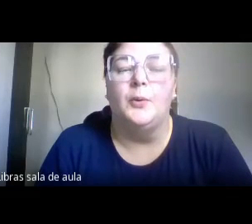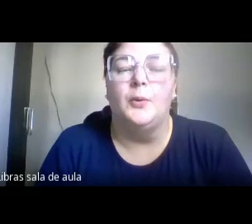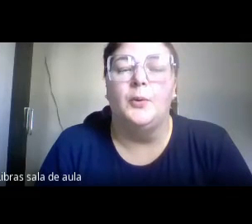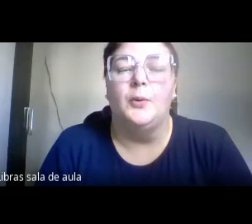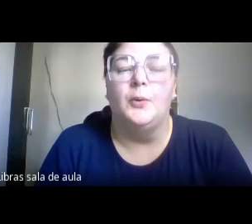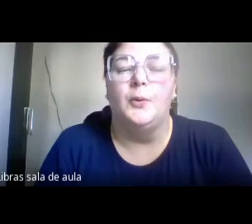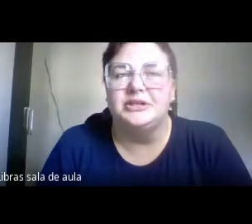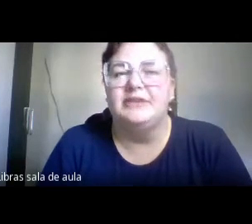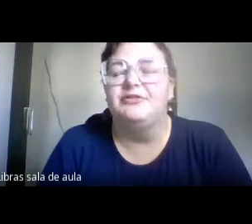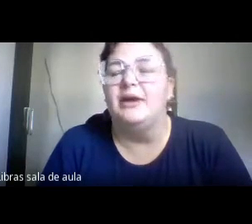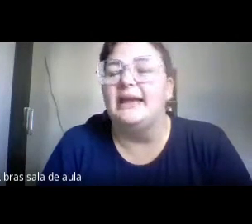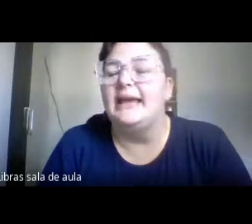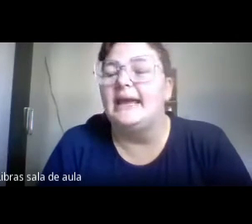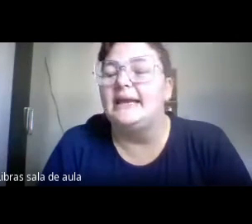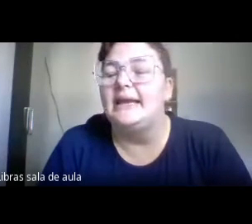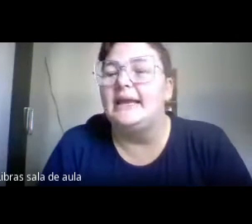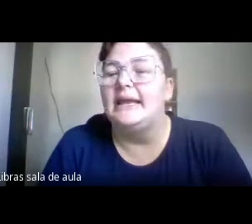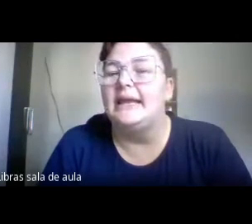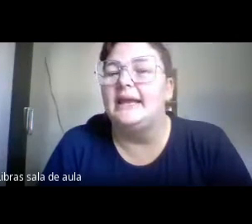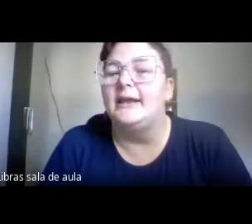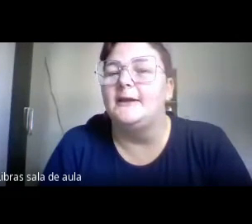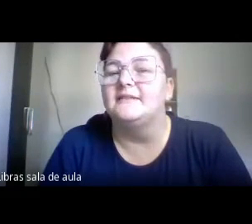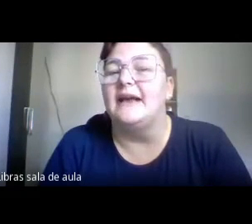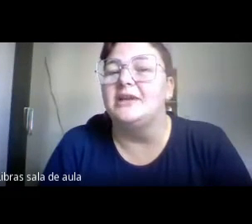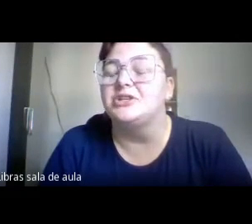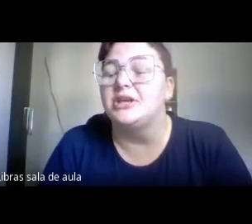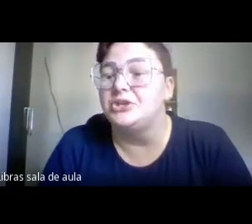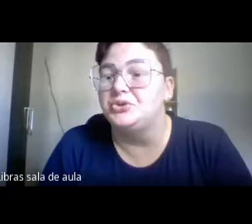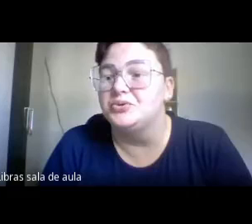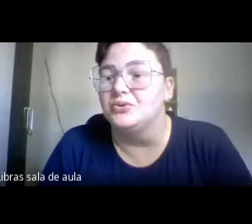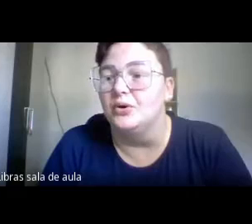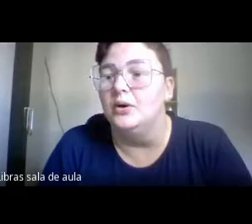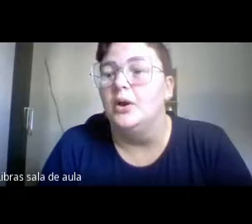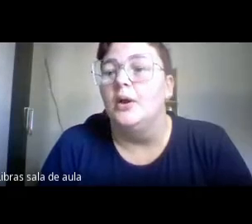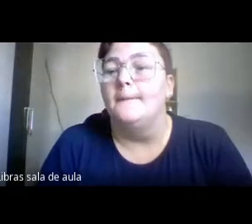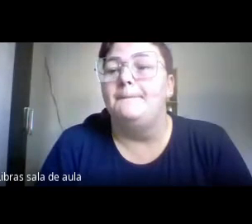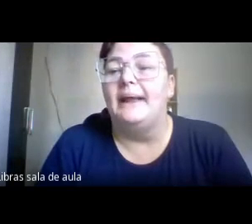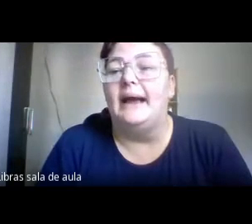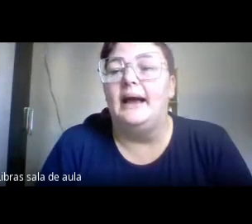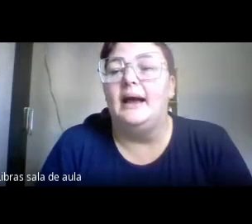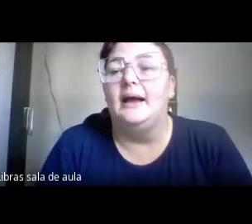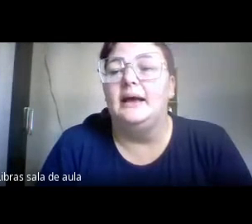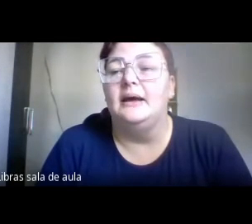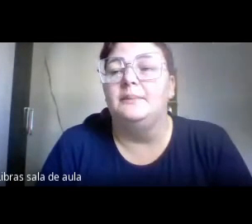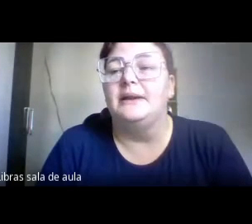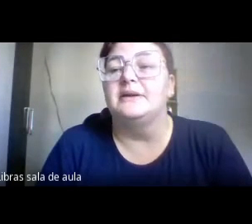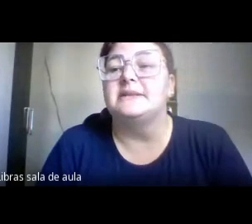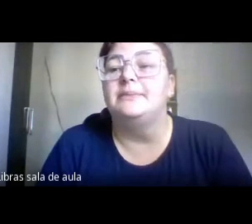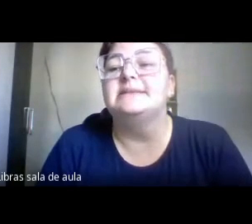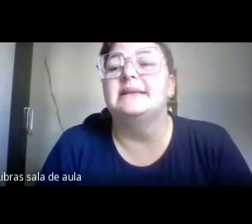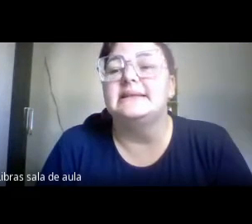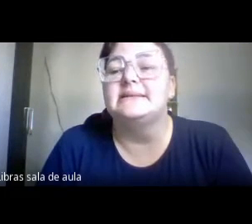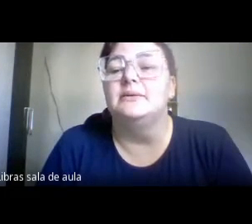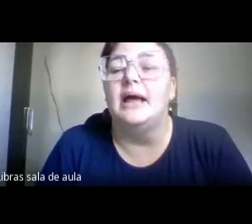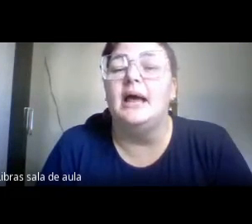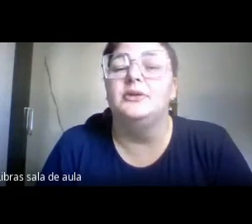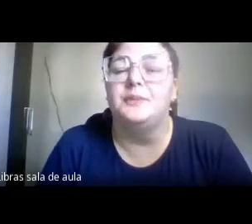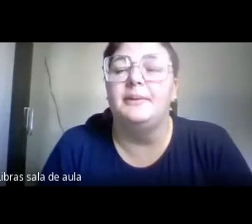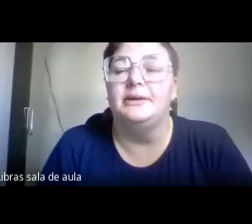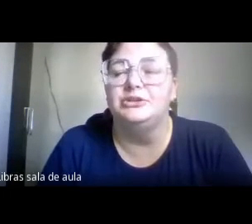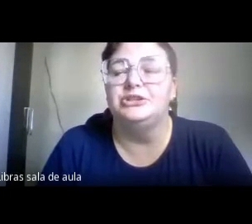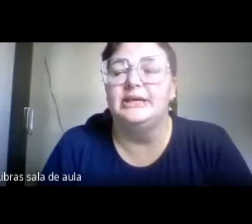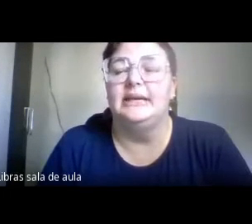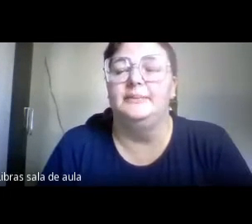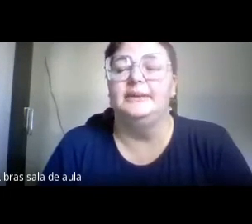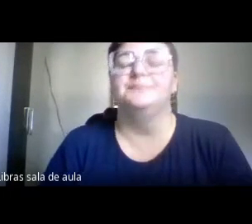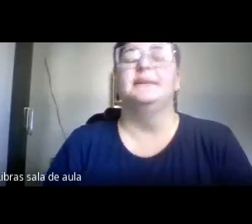o Padlet, que foi aquele site que a gente usou para a nossa apresentação lá no